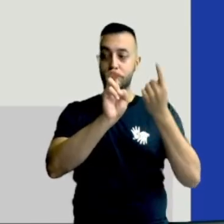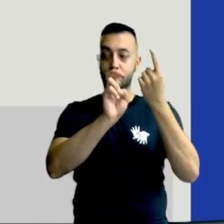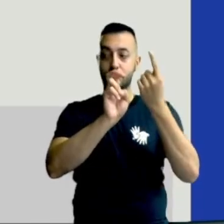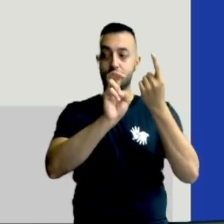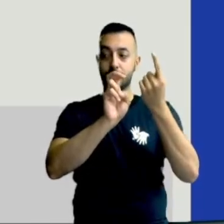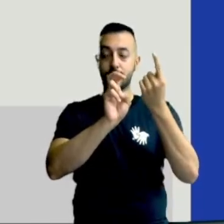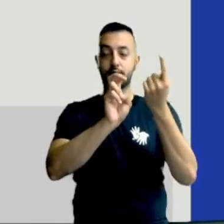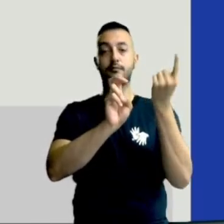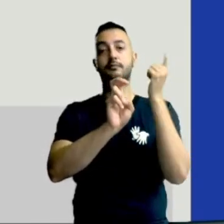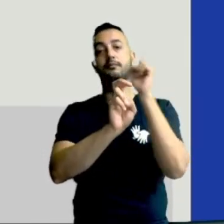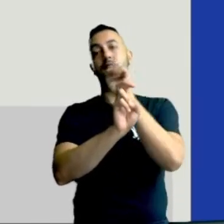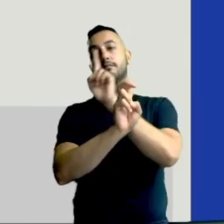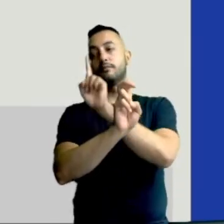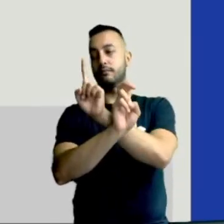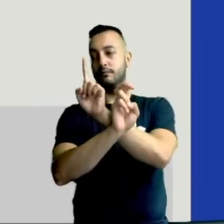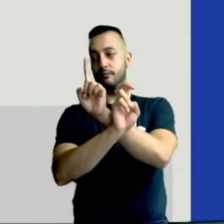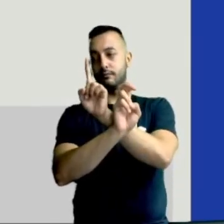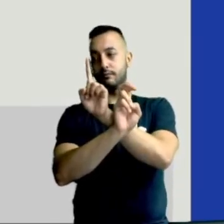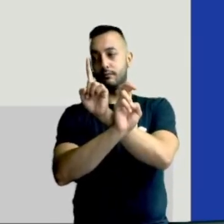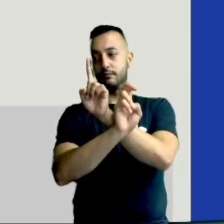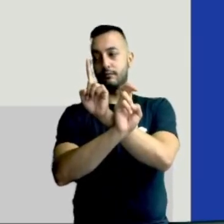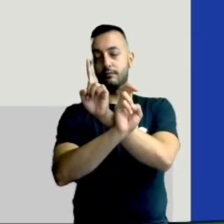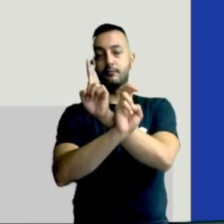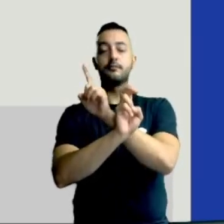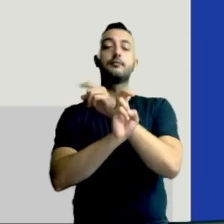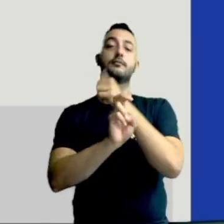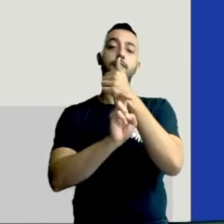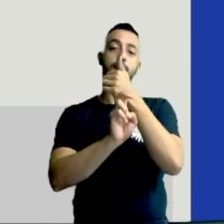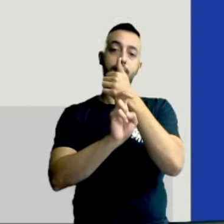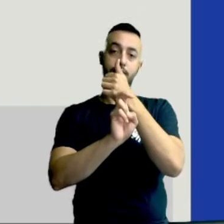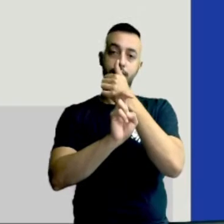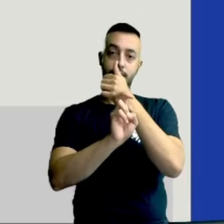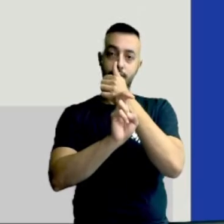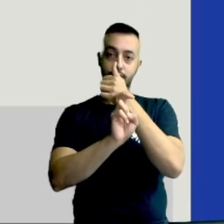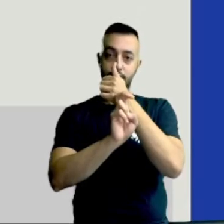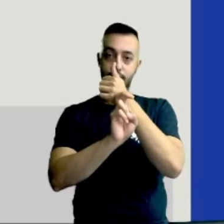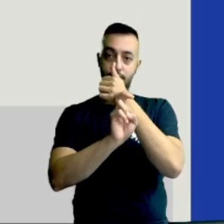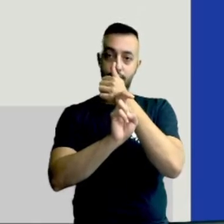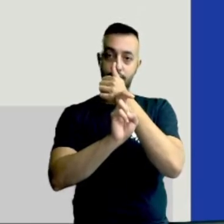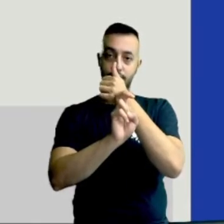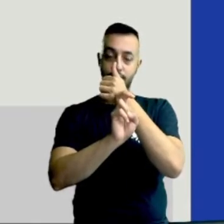para a casa da dezena. E onde era 10, vai se tornar...